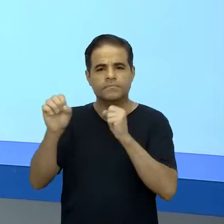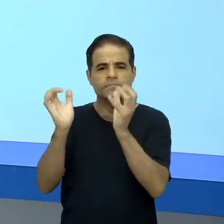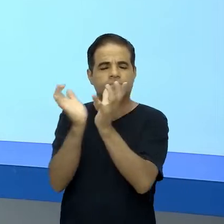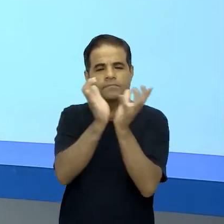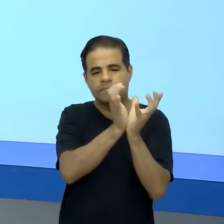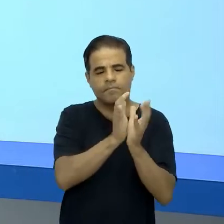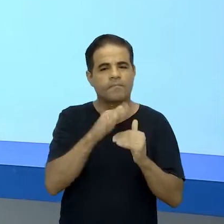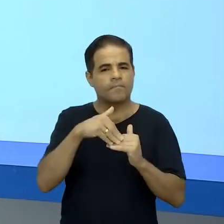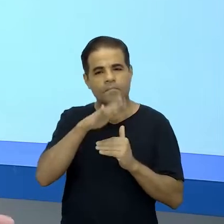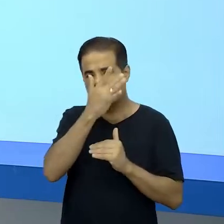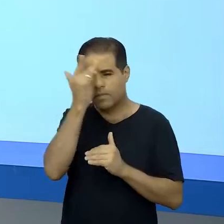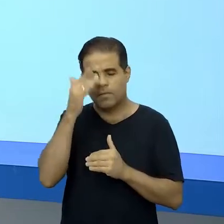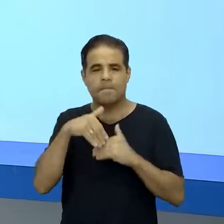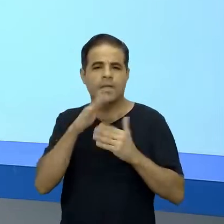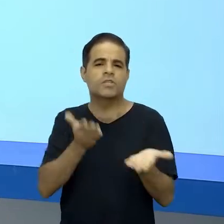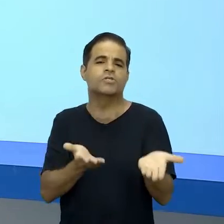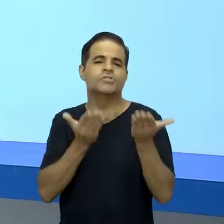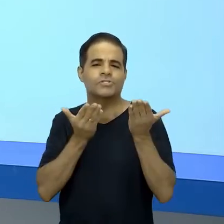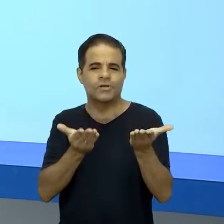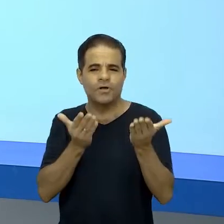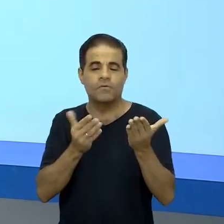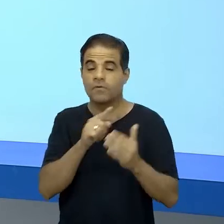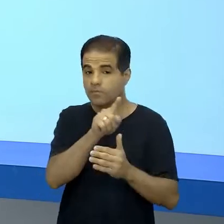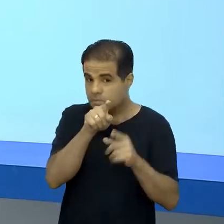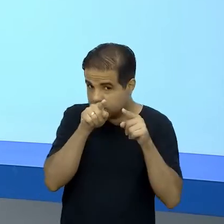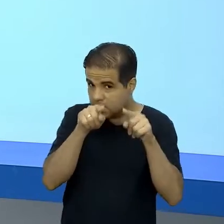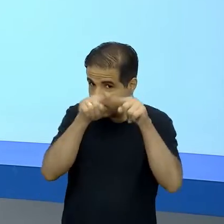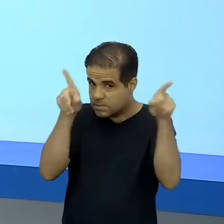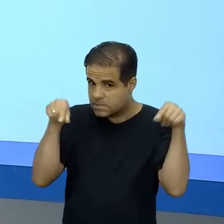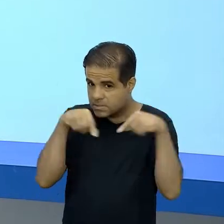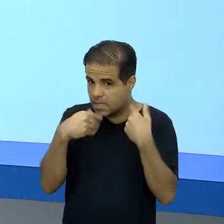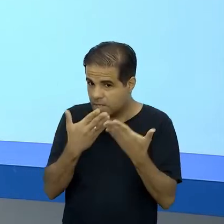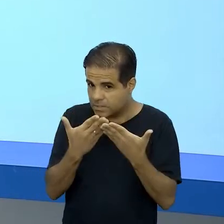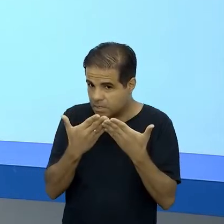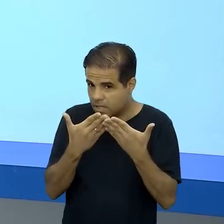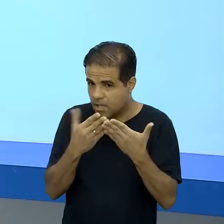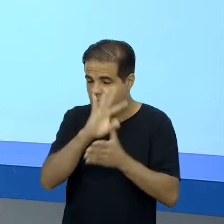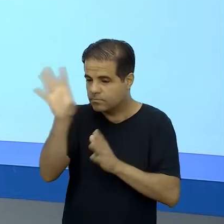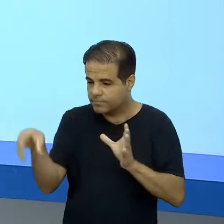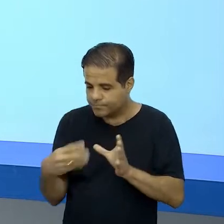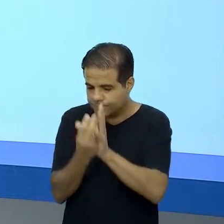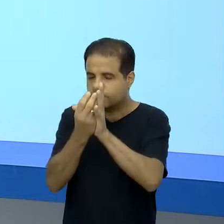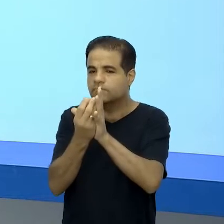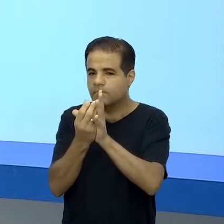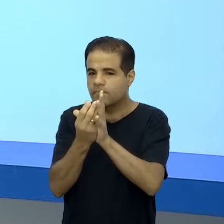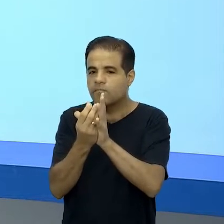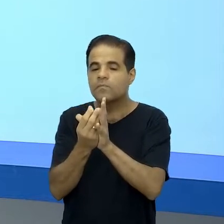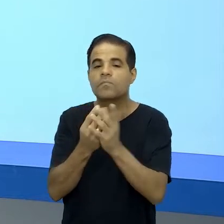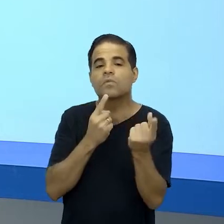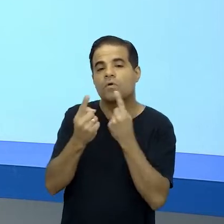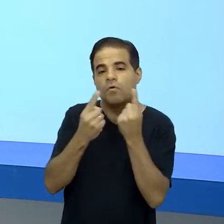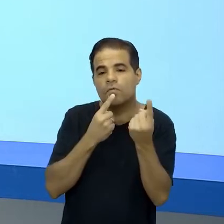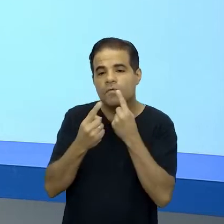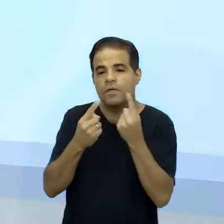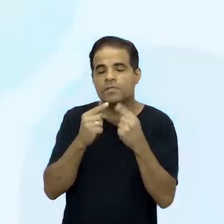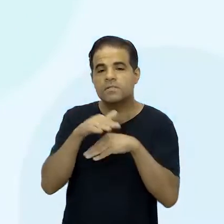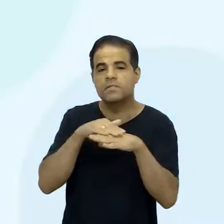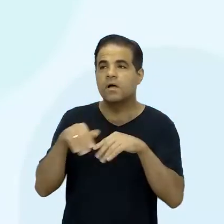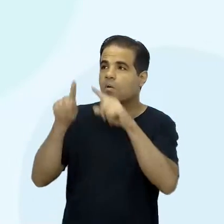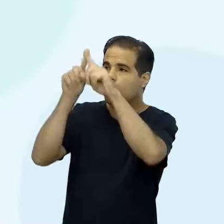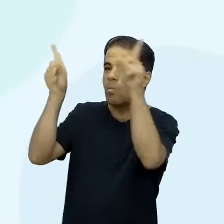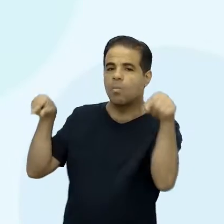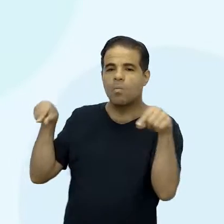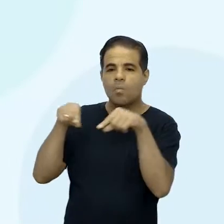mais jovem. Mas você aí em sala de aula, faça a sua curadoria. Eu vou começar com o quadrinho do Saiba Mais, que está